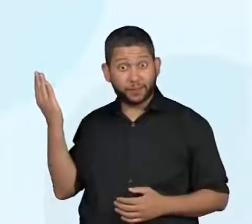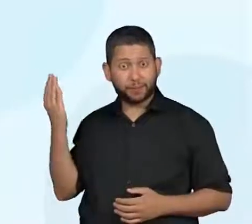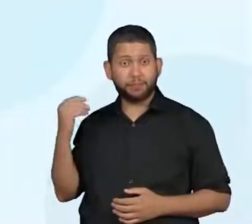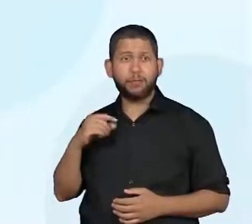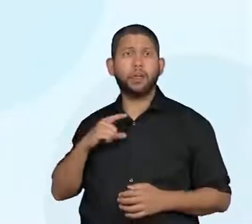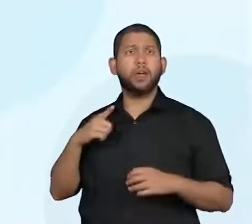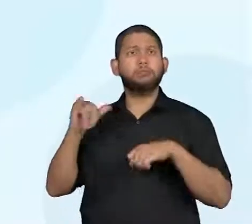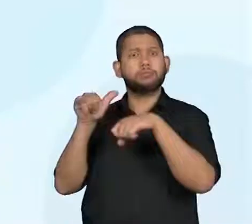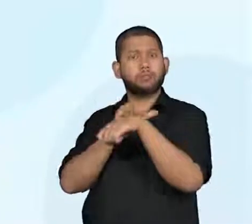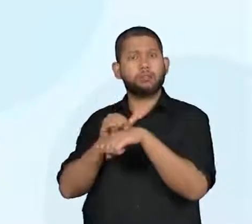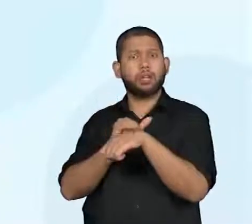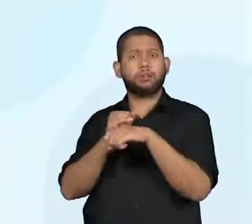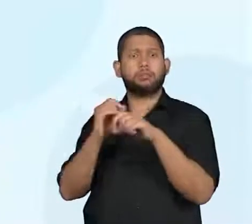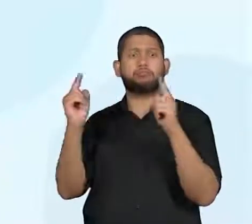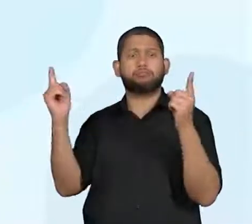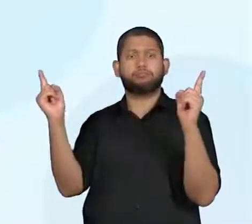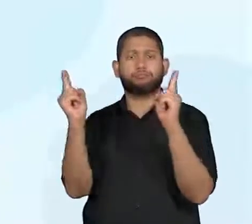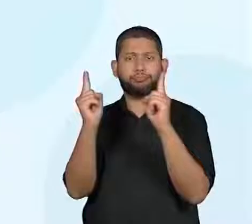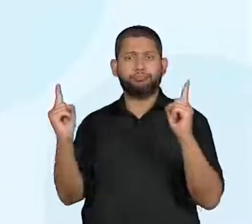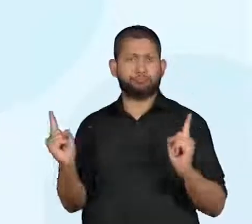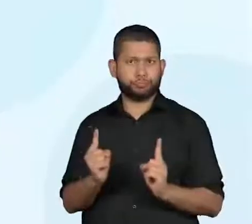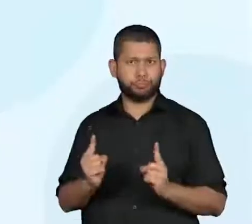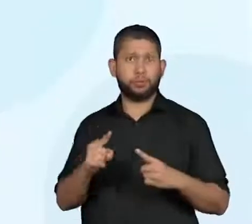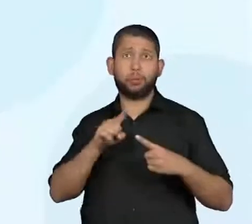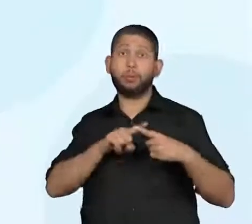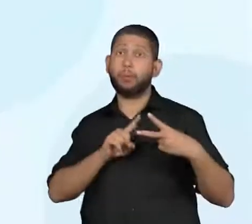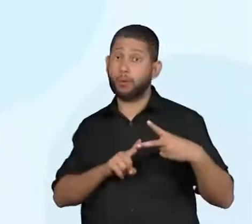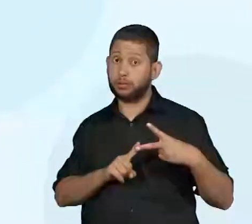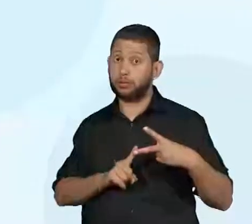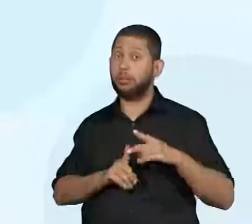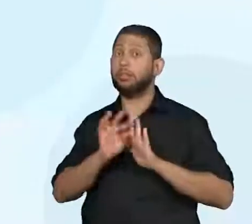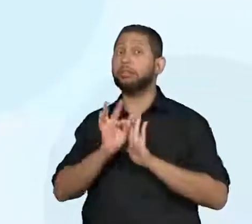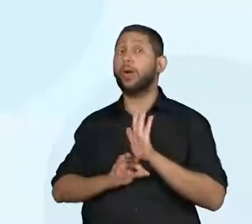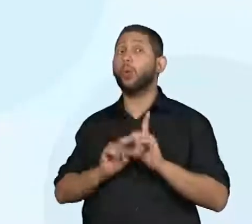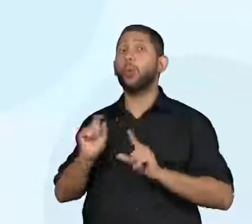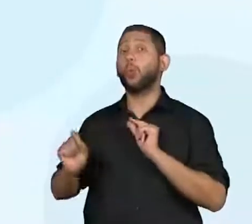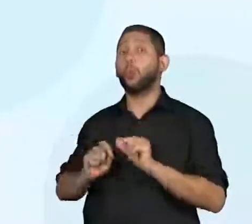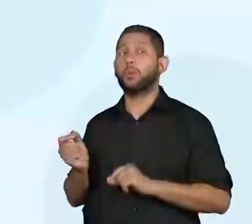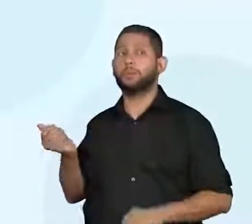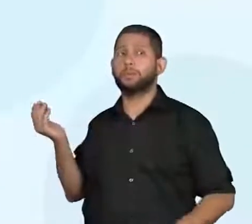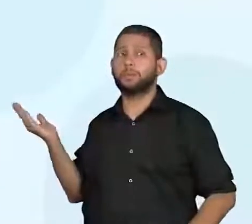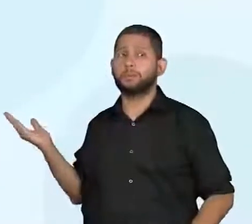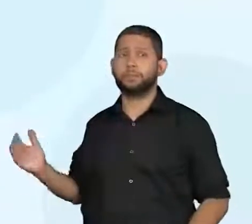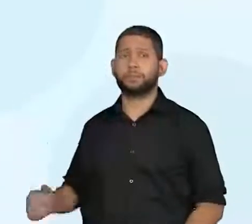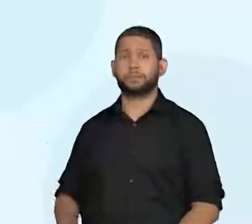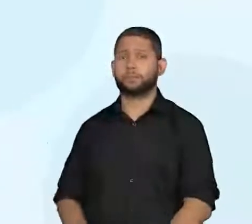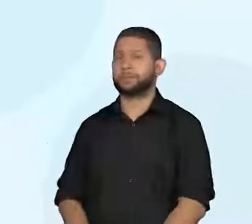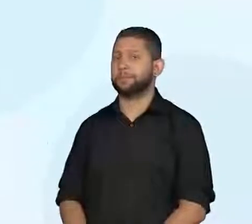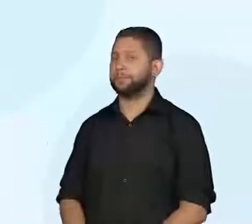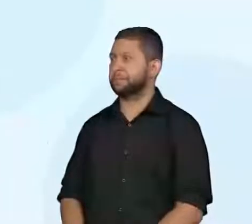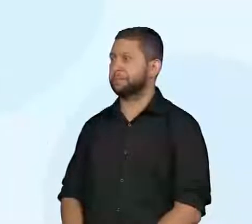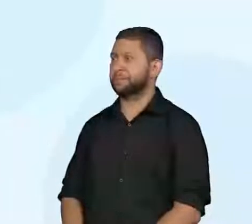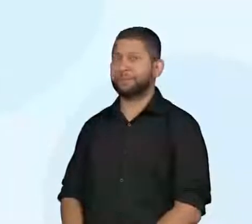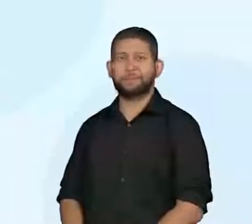formato para você não esquecer que tipo de texto é esse.